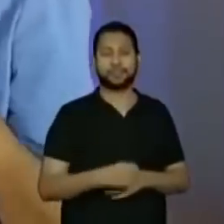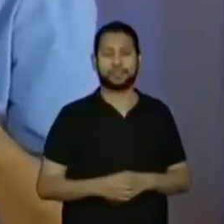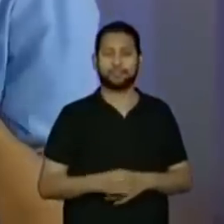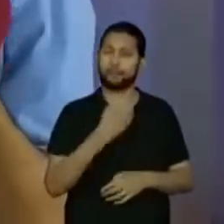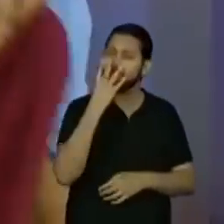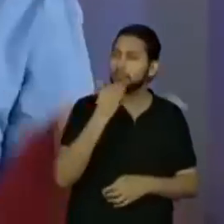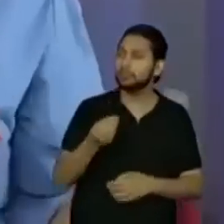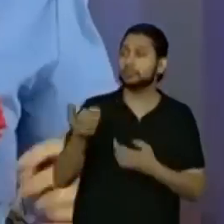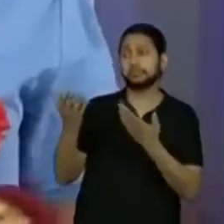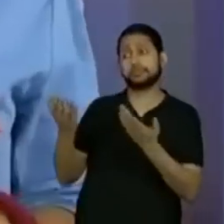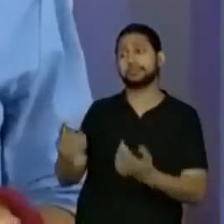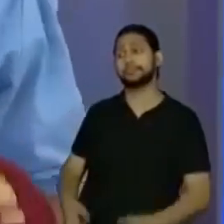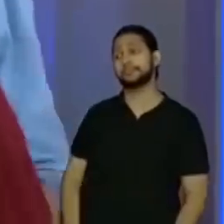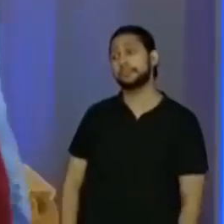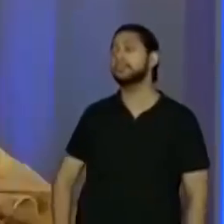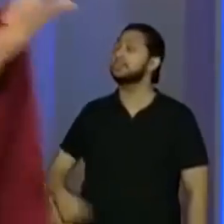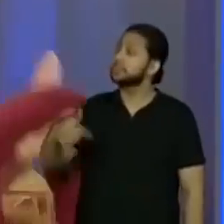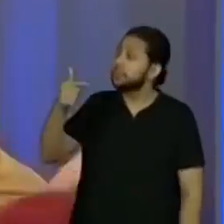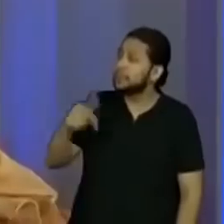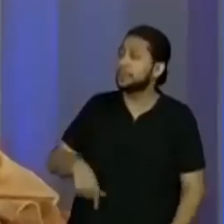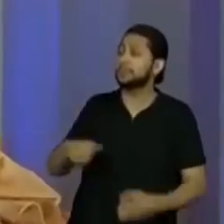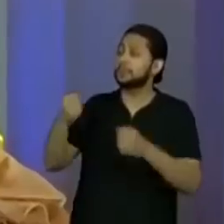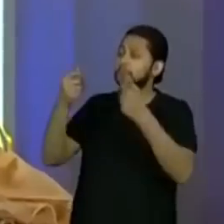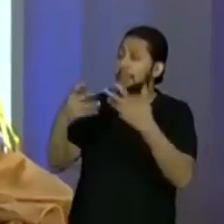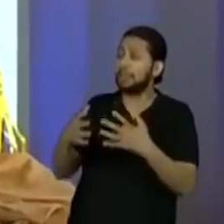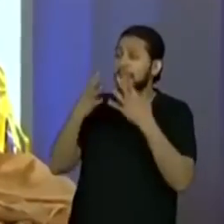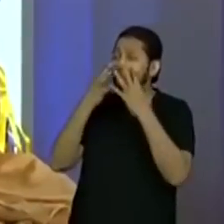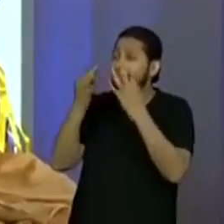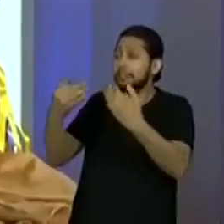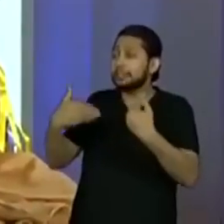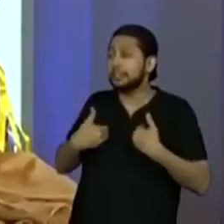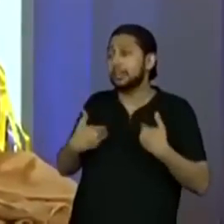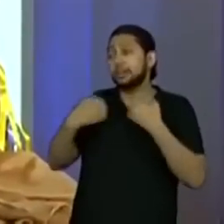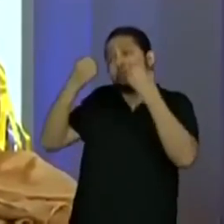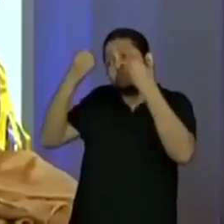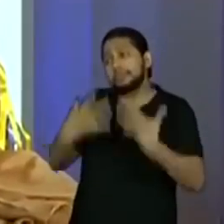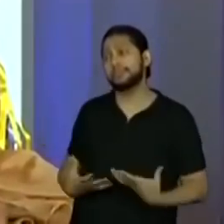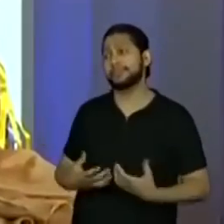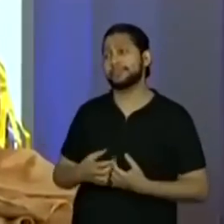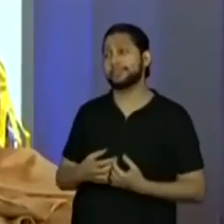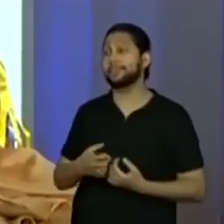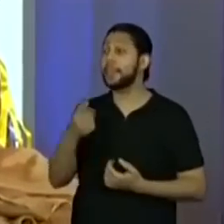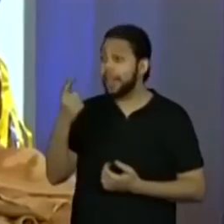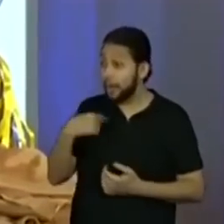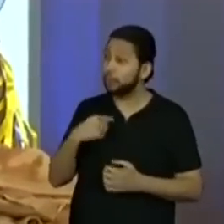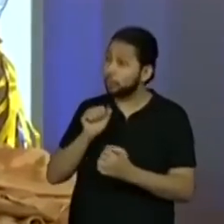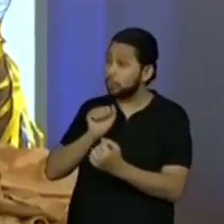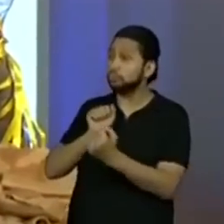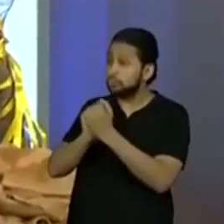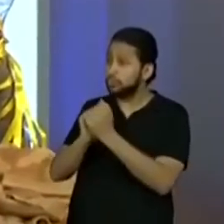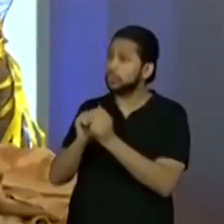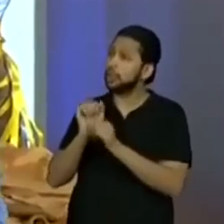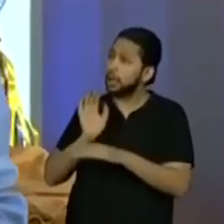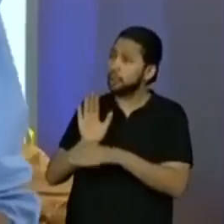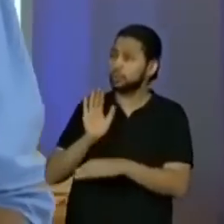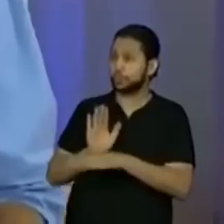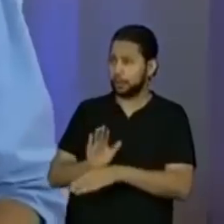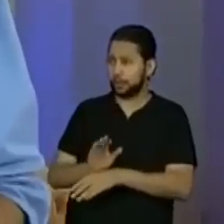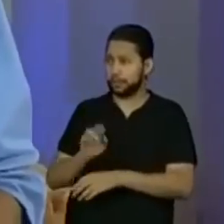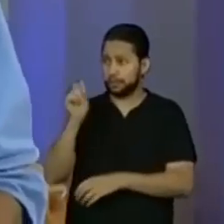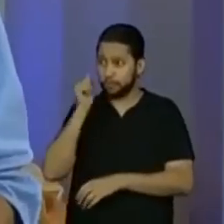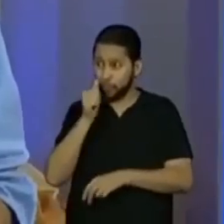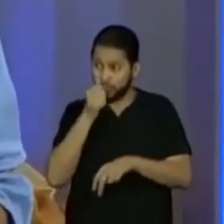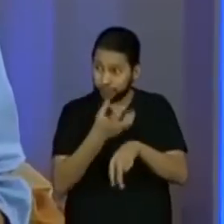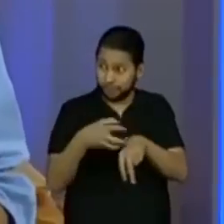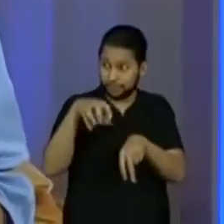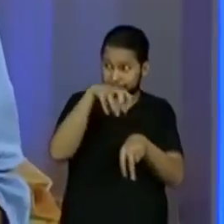para ele, eu falei para você, preste atenção, você não presta atenção no que eu falo, mas eu vou te levar a um castelo onde mora